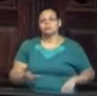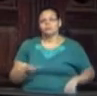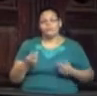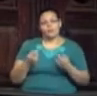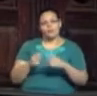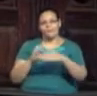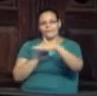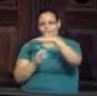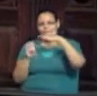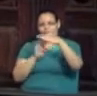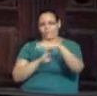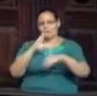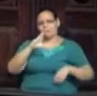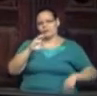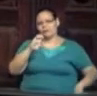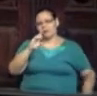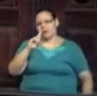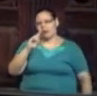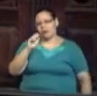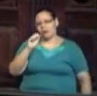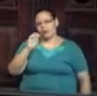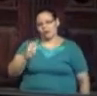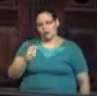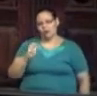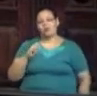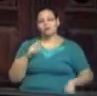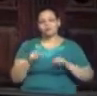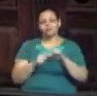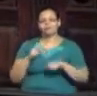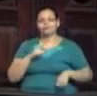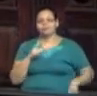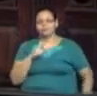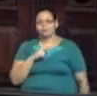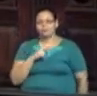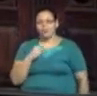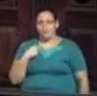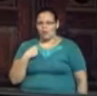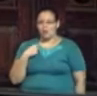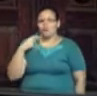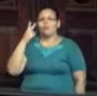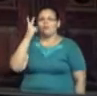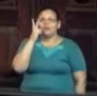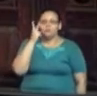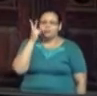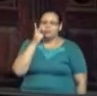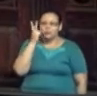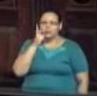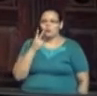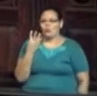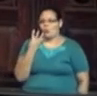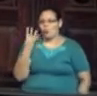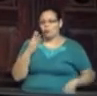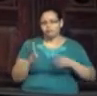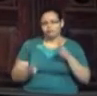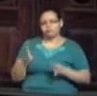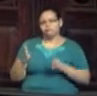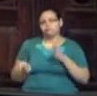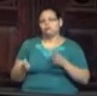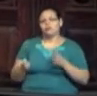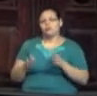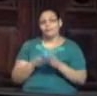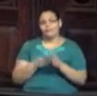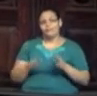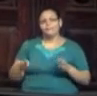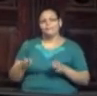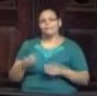da SEDAI. Eu fui vereador por 4 mandatos da minha cidade. E no